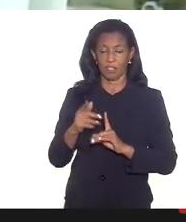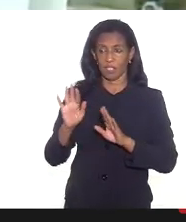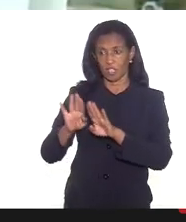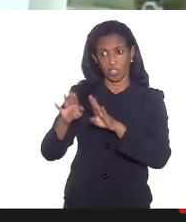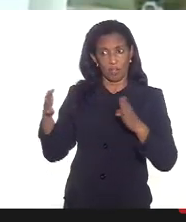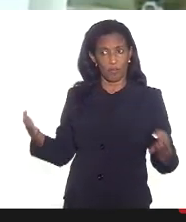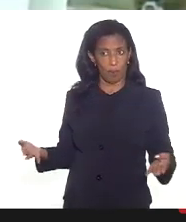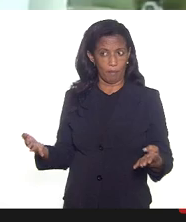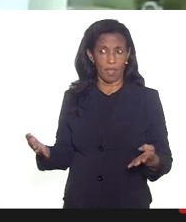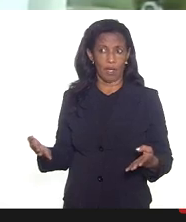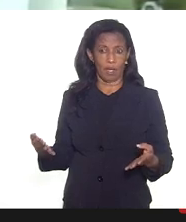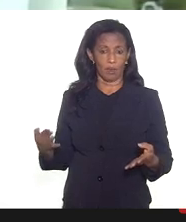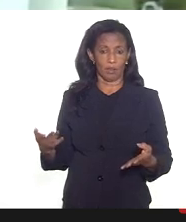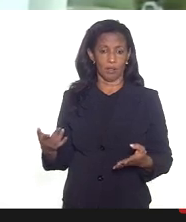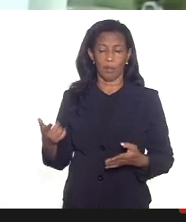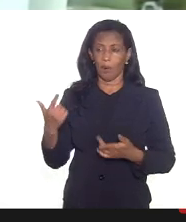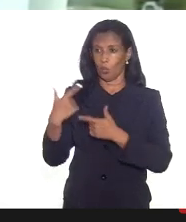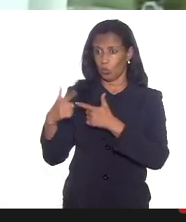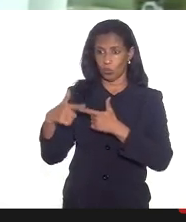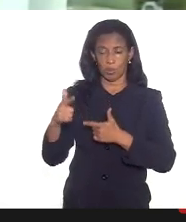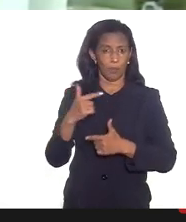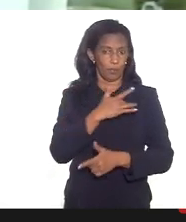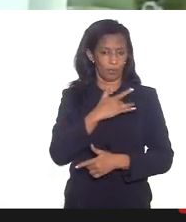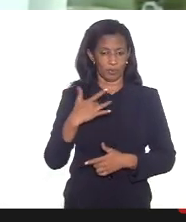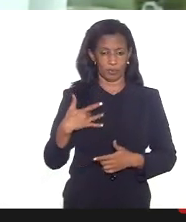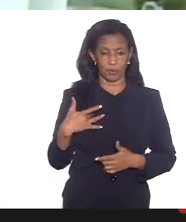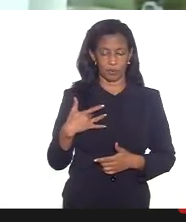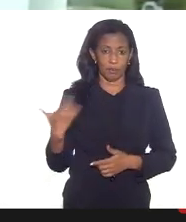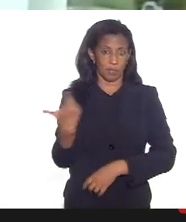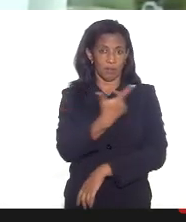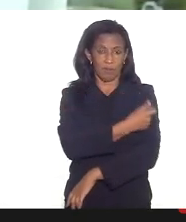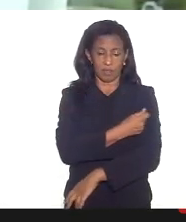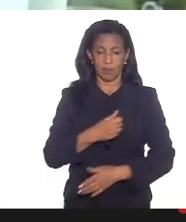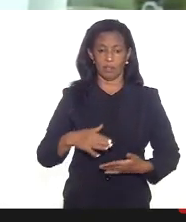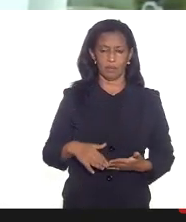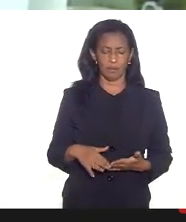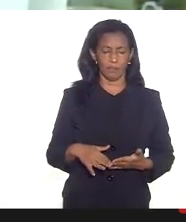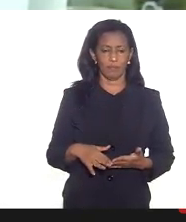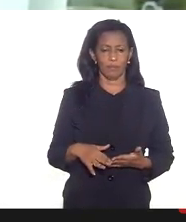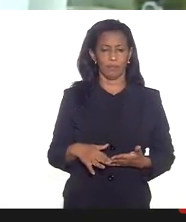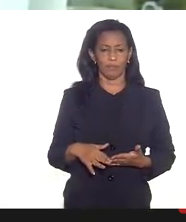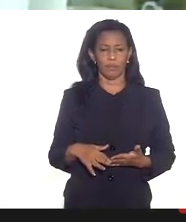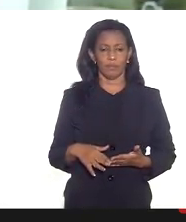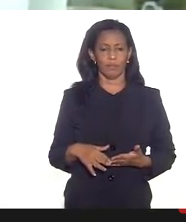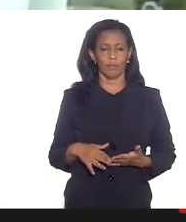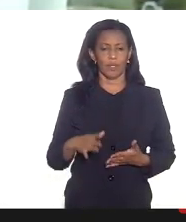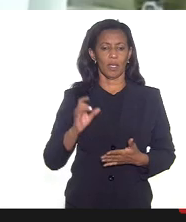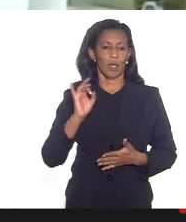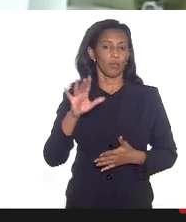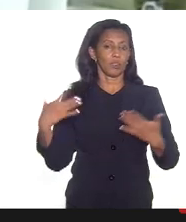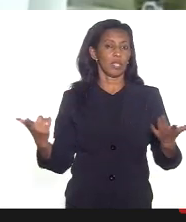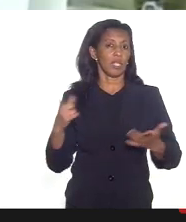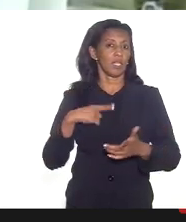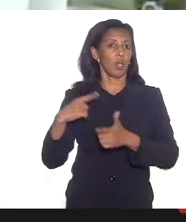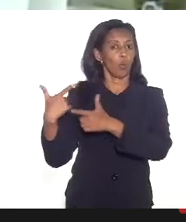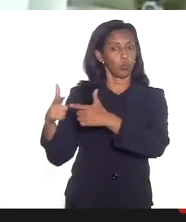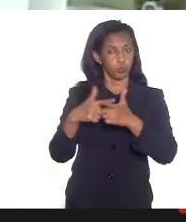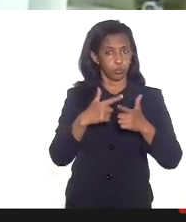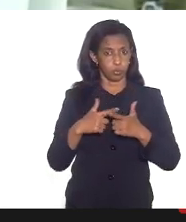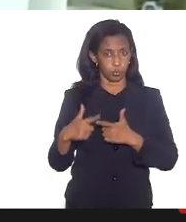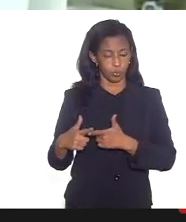foi aberto para não ter comodidade Quem deve ser vacinado independente da de ter alguma comodidade